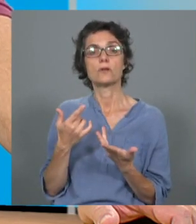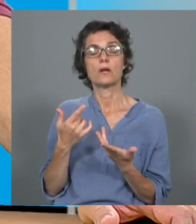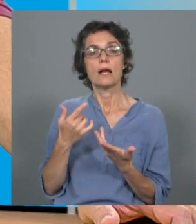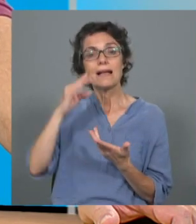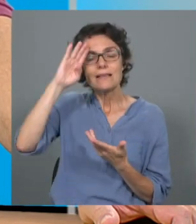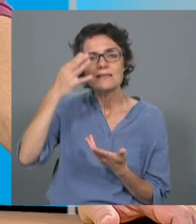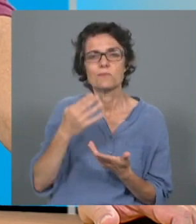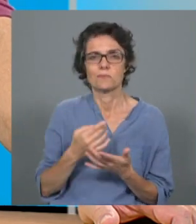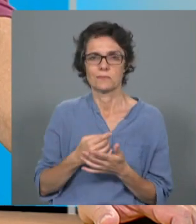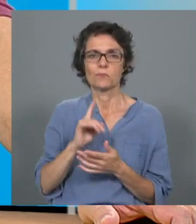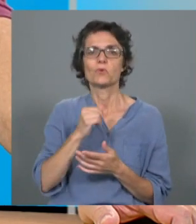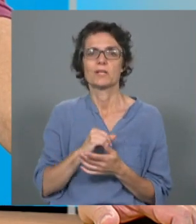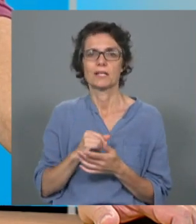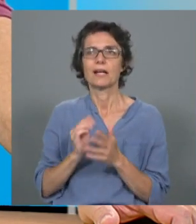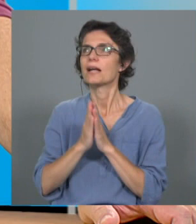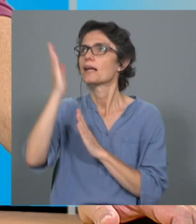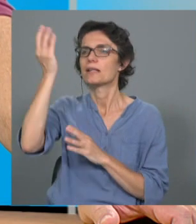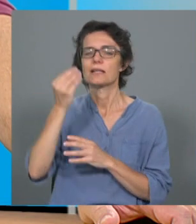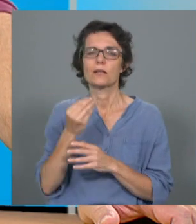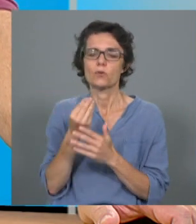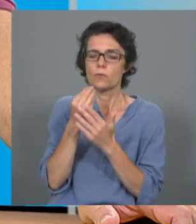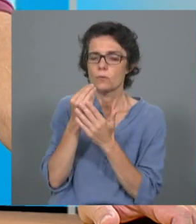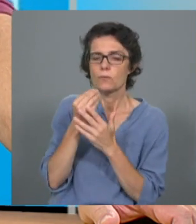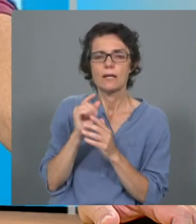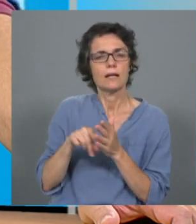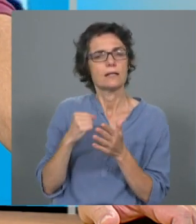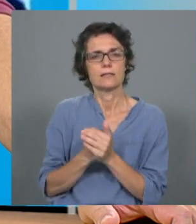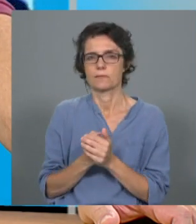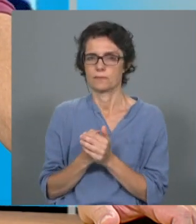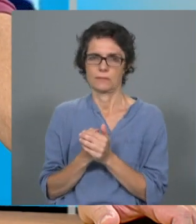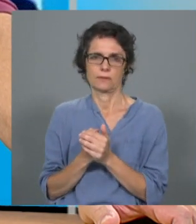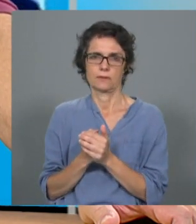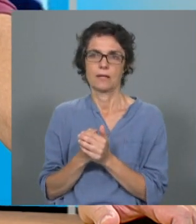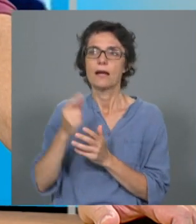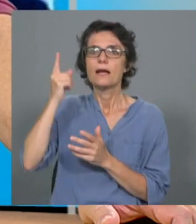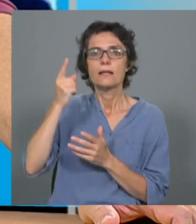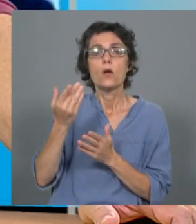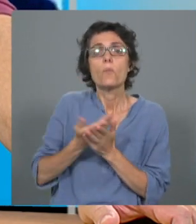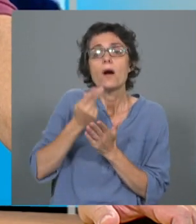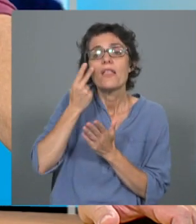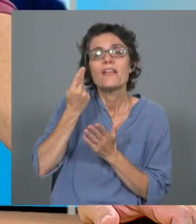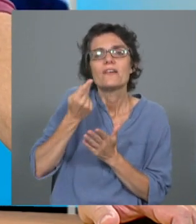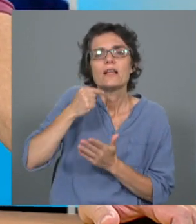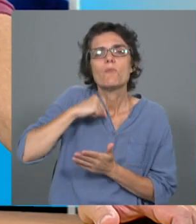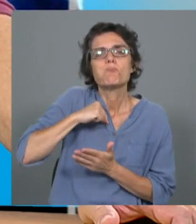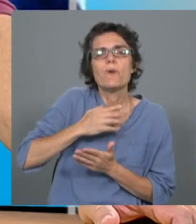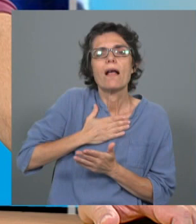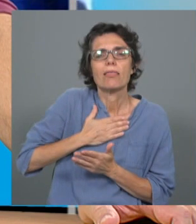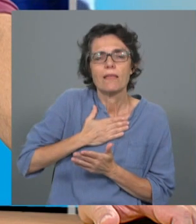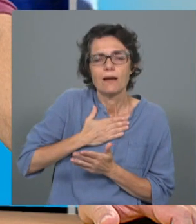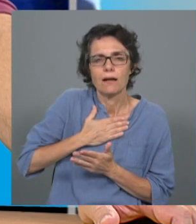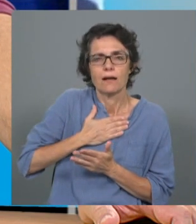abandona, que Deus dá-nos sempre um alimento. Deus dá-nos muitos alimentos. O pão da vida, evidentemente, está muito relacionado